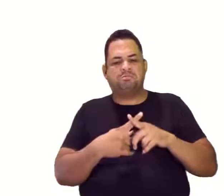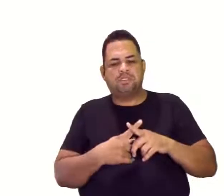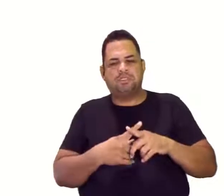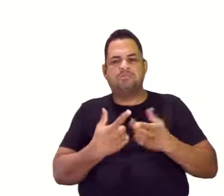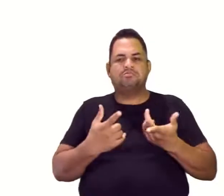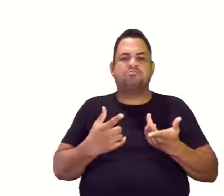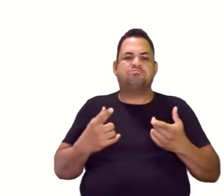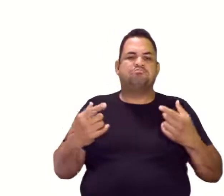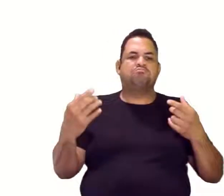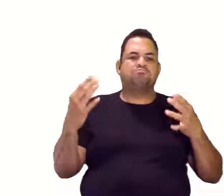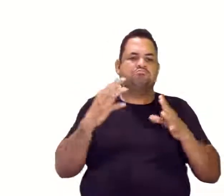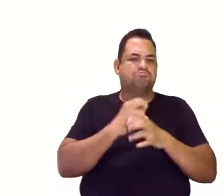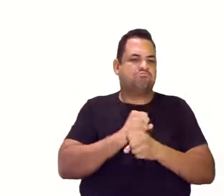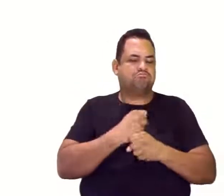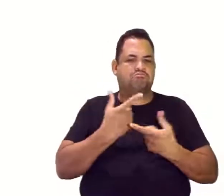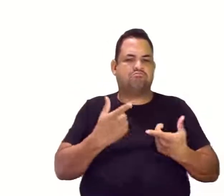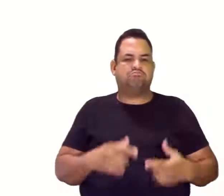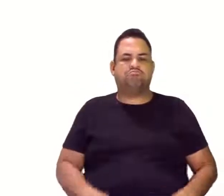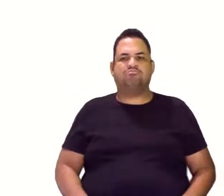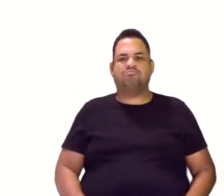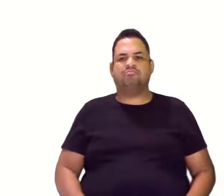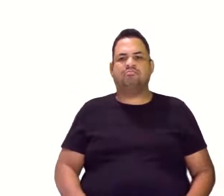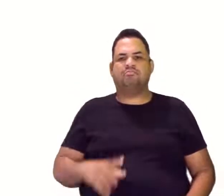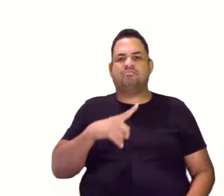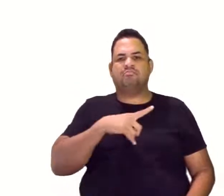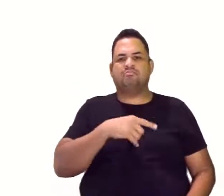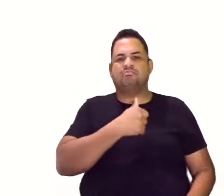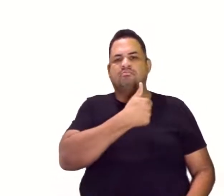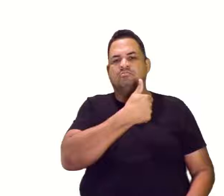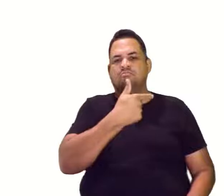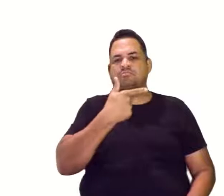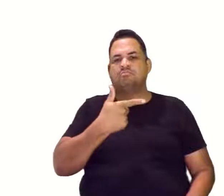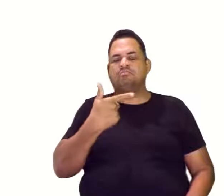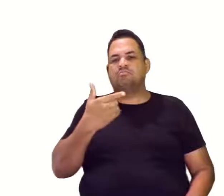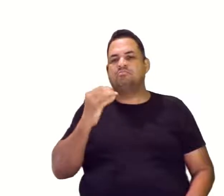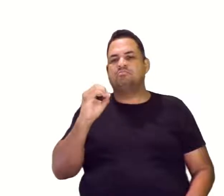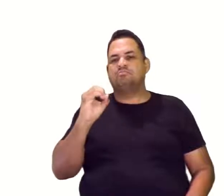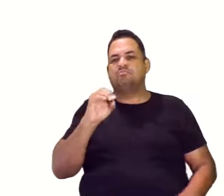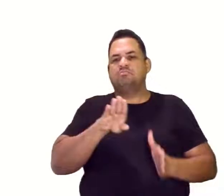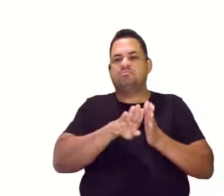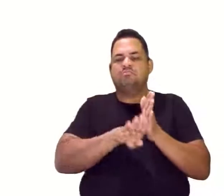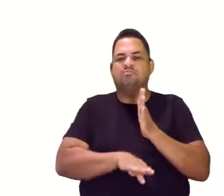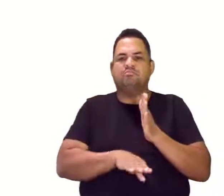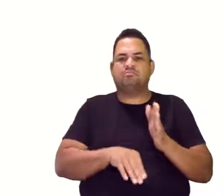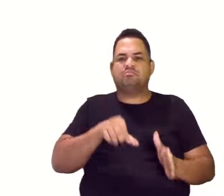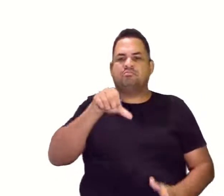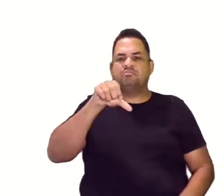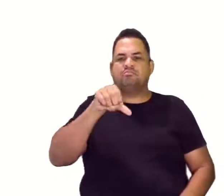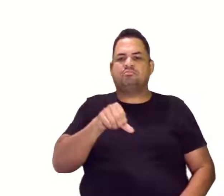multiplicando, somando. Só isso, né? Então eu tenho lá 1.220, agora eu vou diminuir